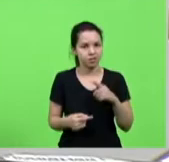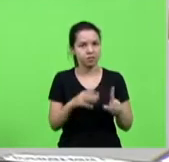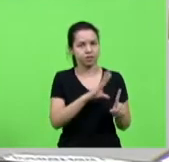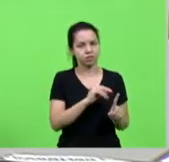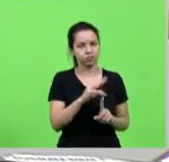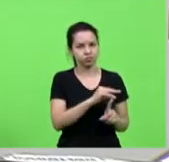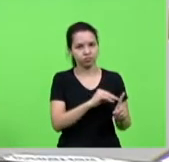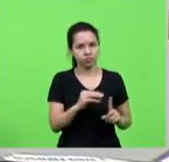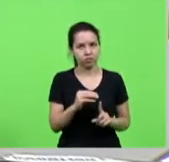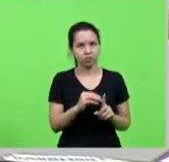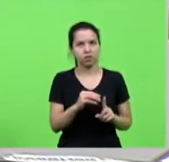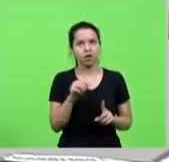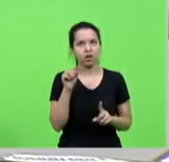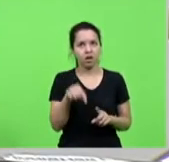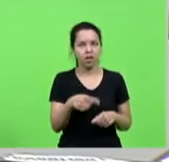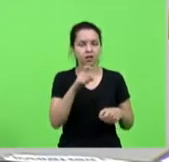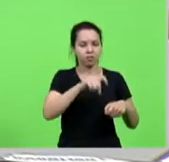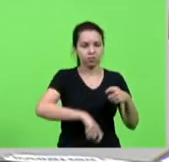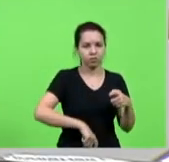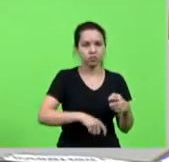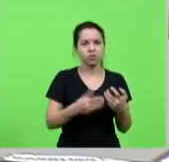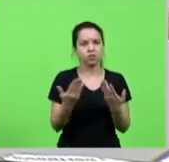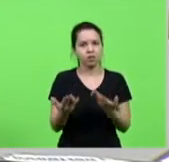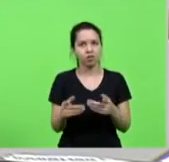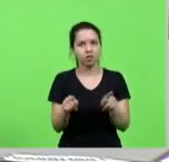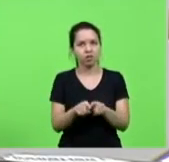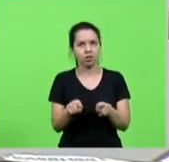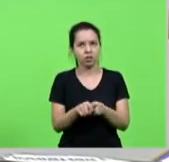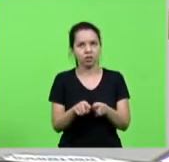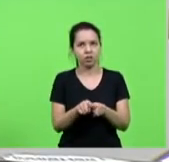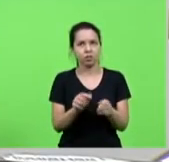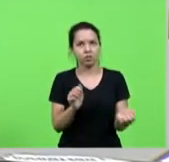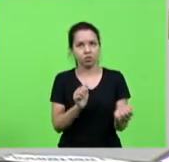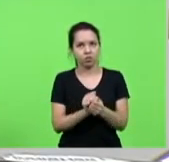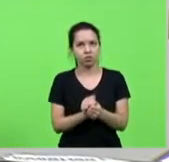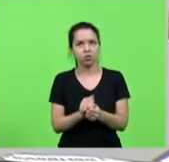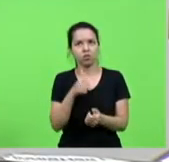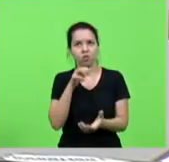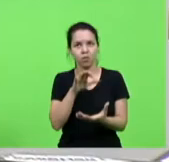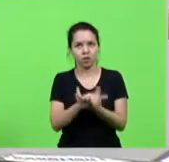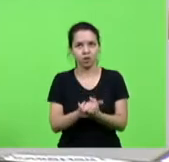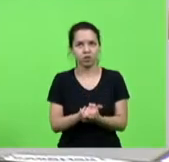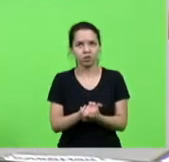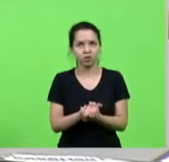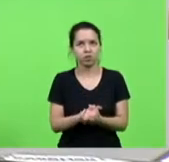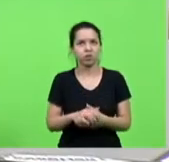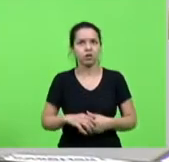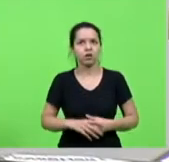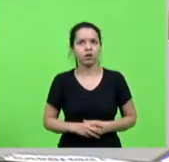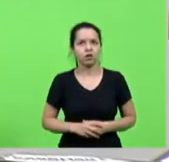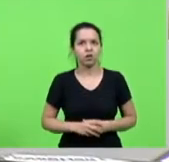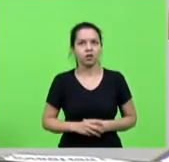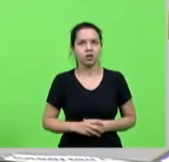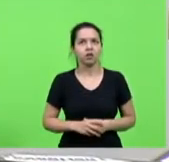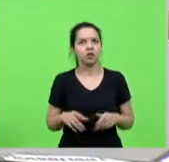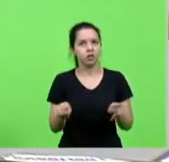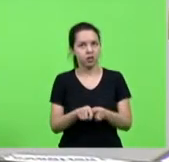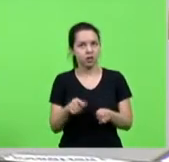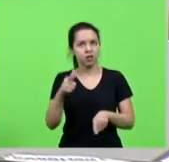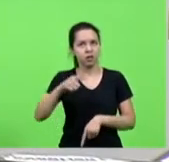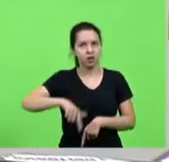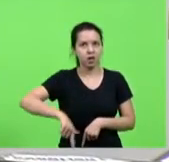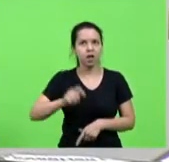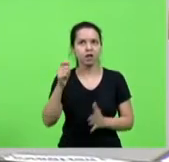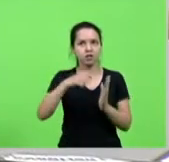esses adolescentes para fazerem sexo com ela e com o companheiro dela. Além disso, a Simone de Beauvoir também assinou